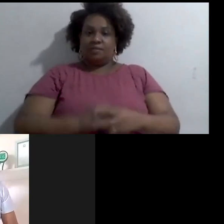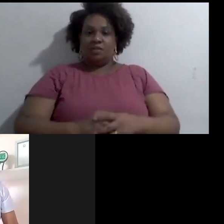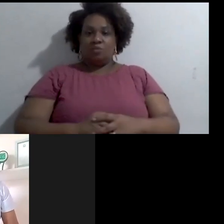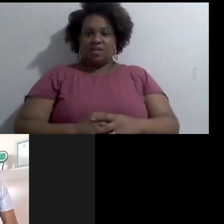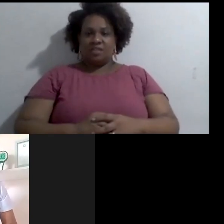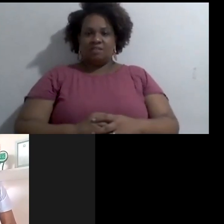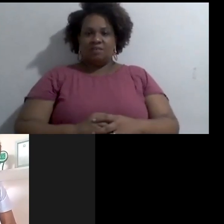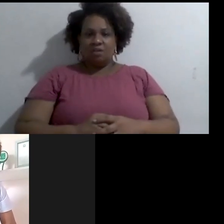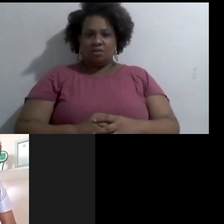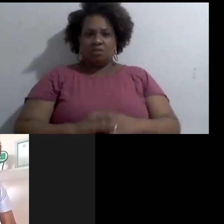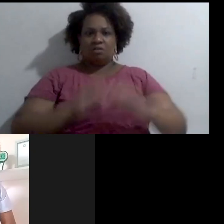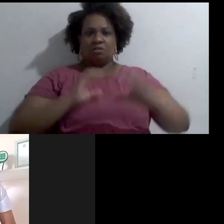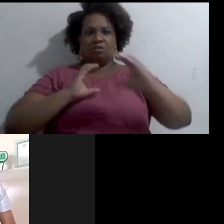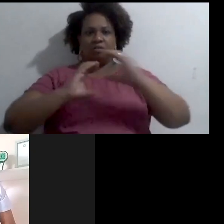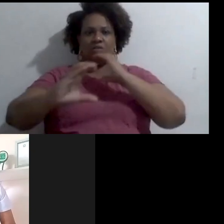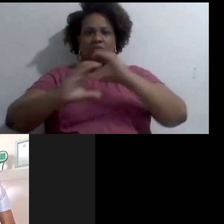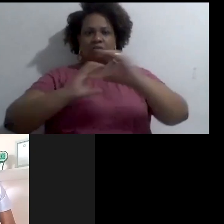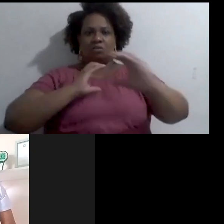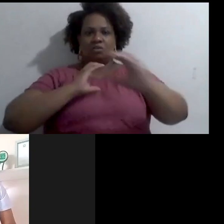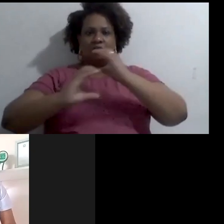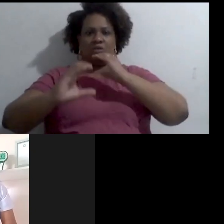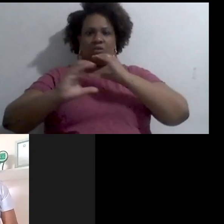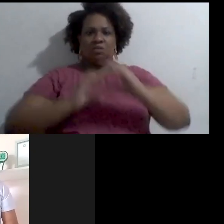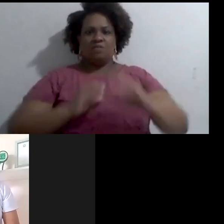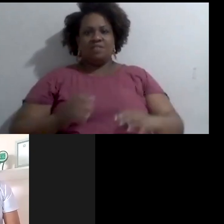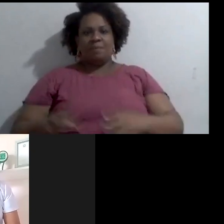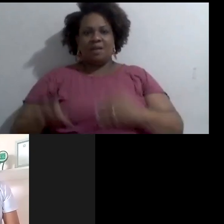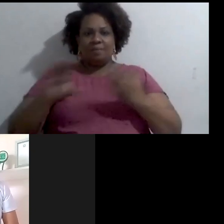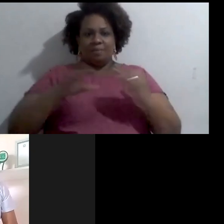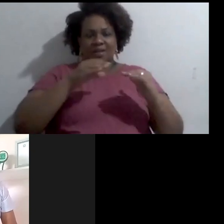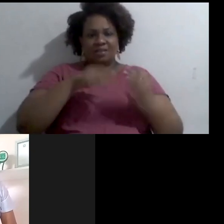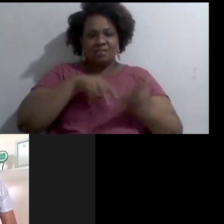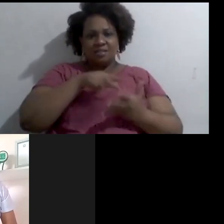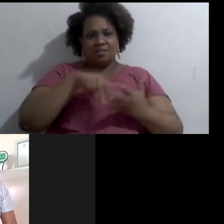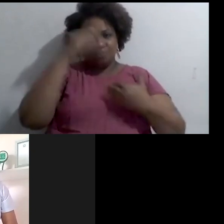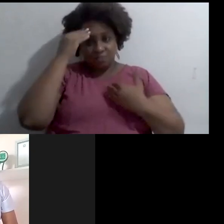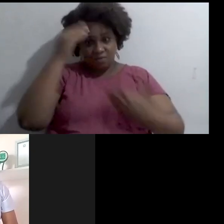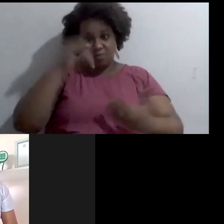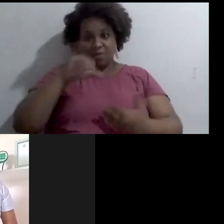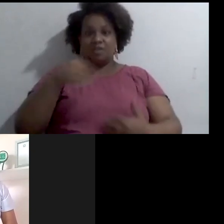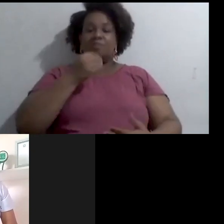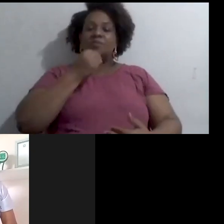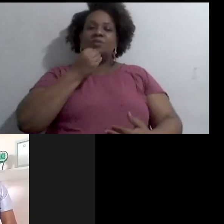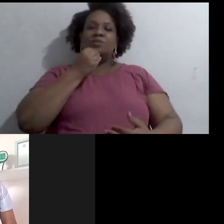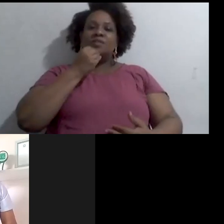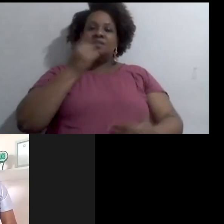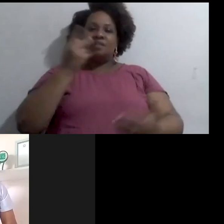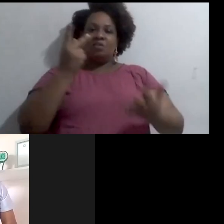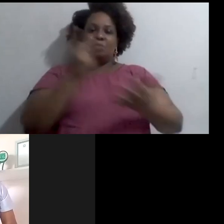isso. E eu quero agradecer a vocês a oportunidade e agradecer ao PT, porque isso aconteceu desde